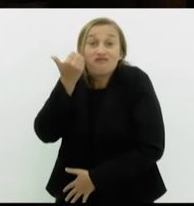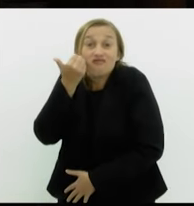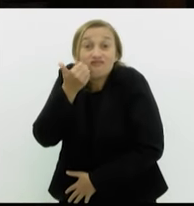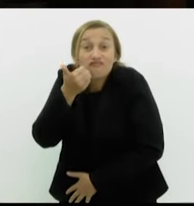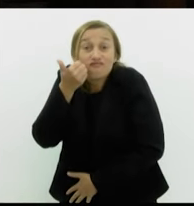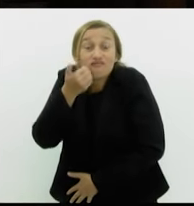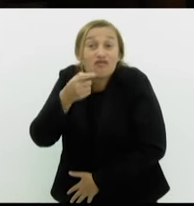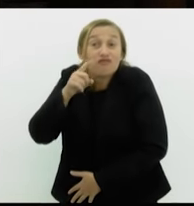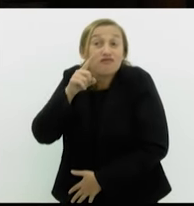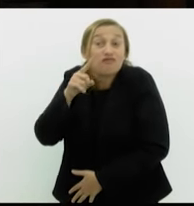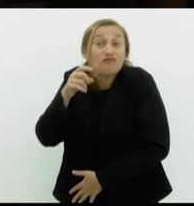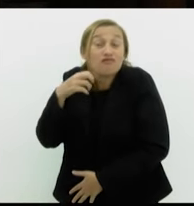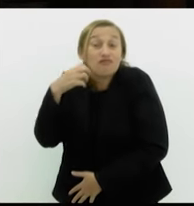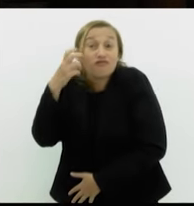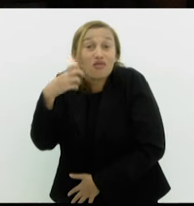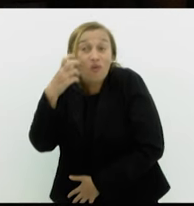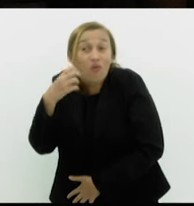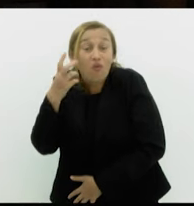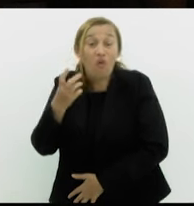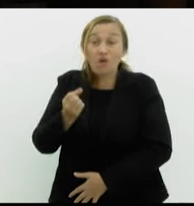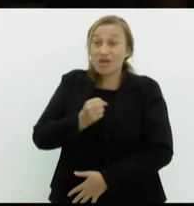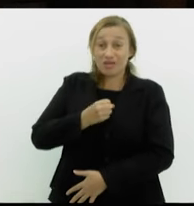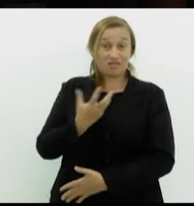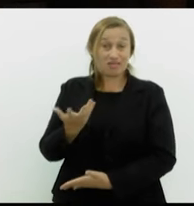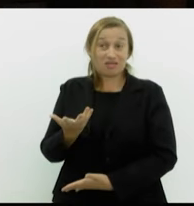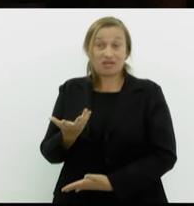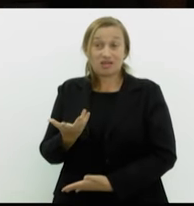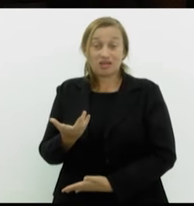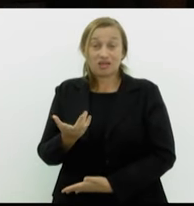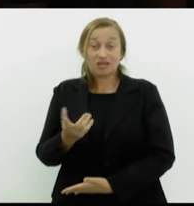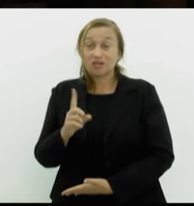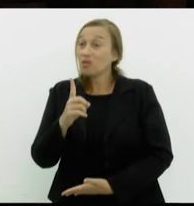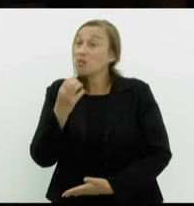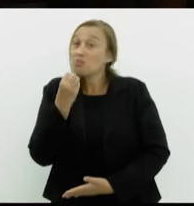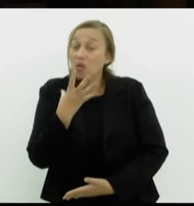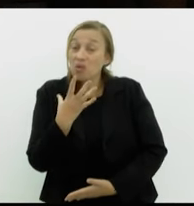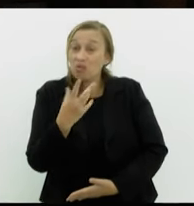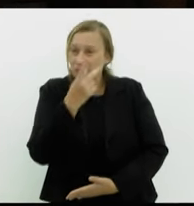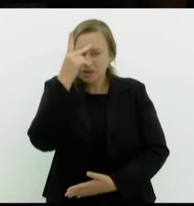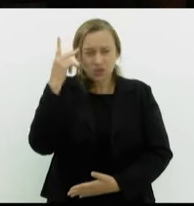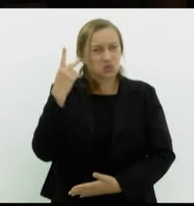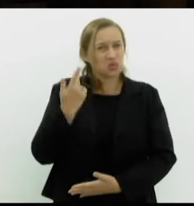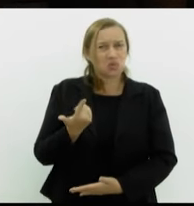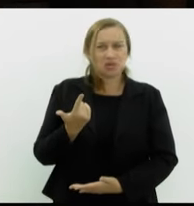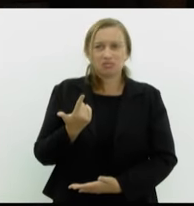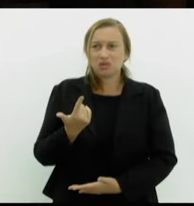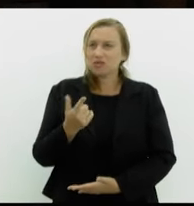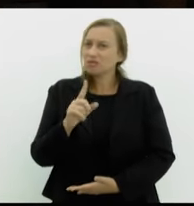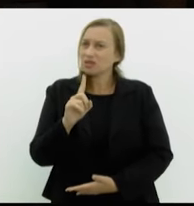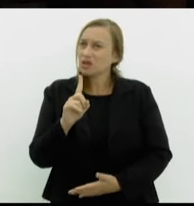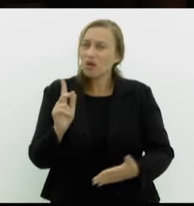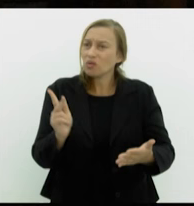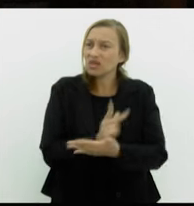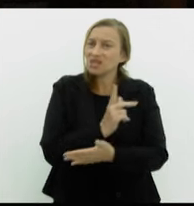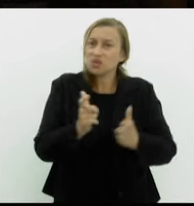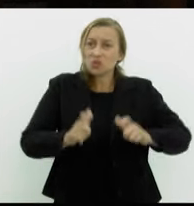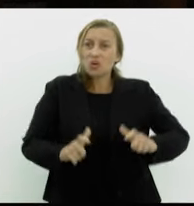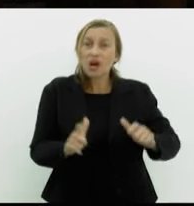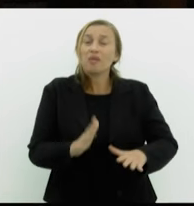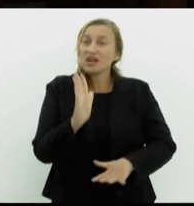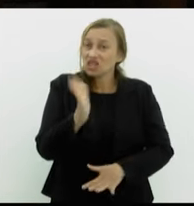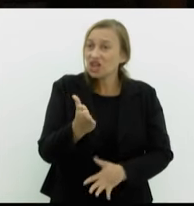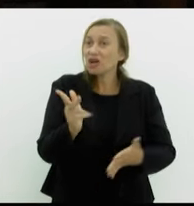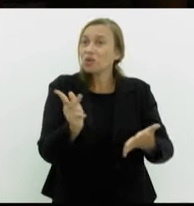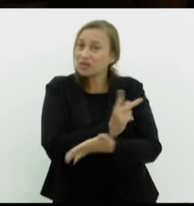não dão bom exemplo para ninguém, não deveria haver naquele local. Mas já que aconteceu, deveria